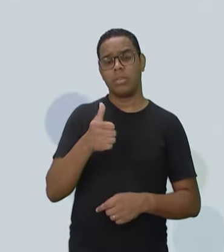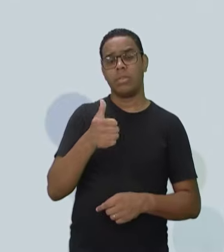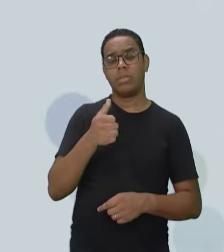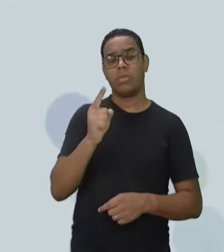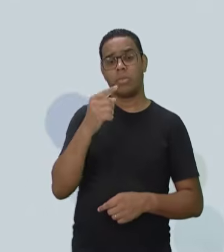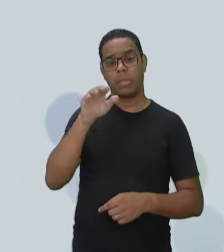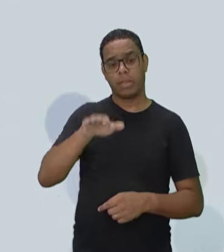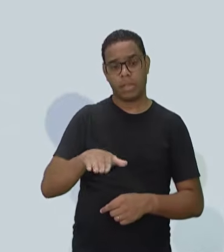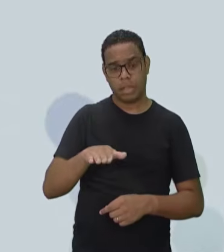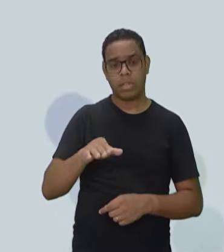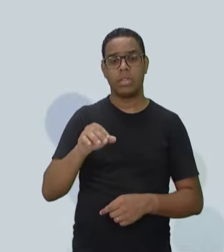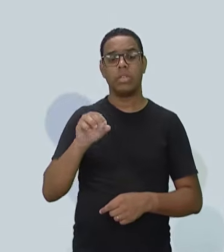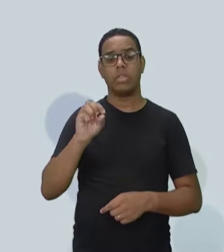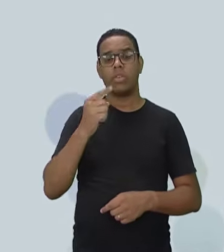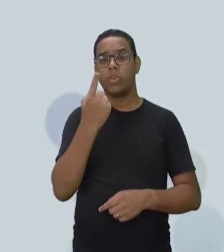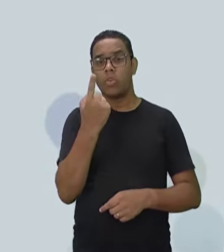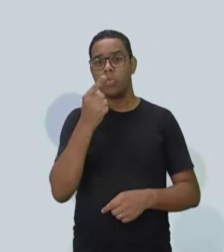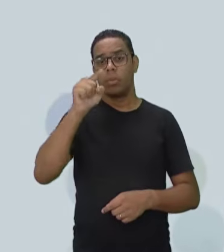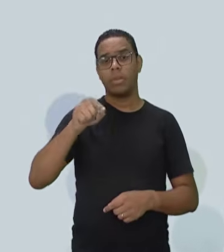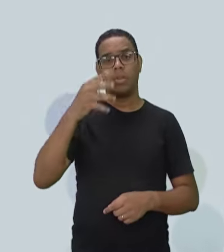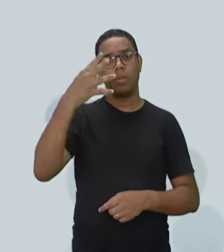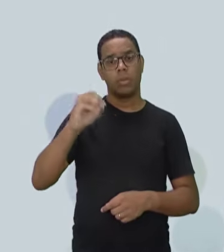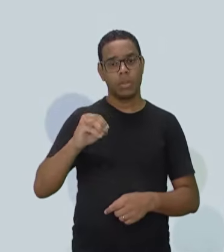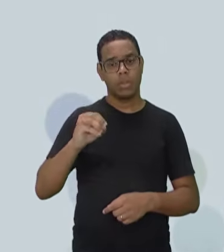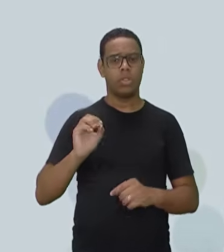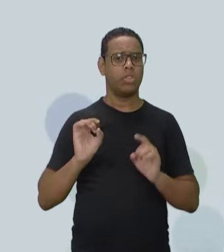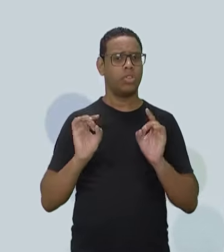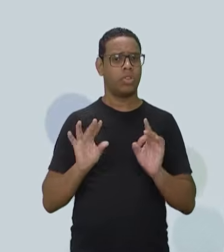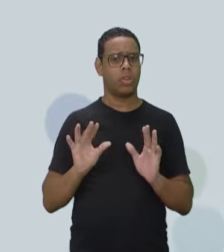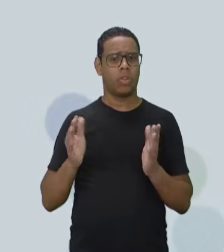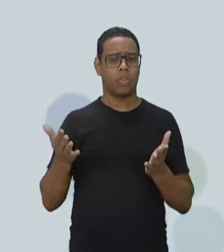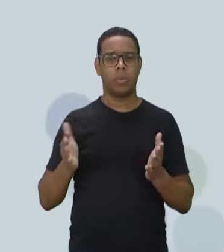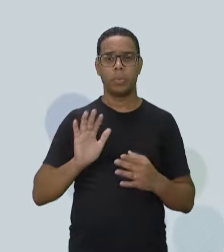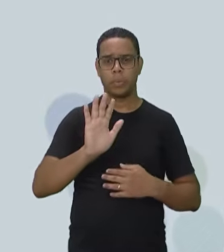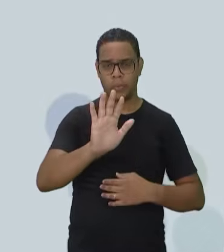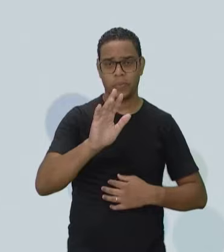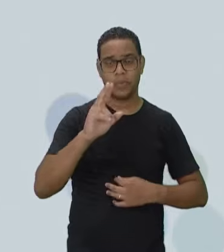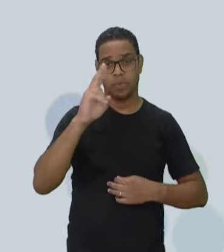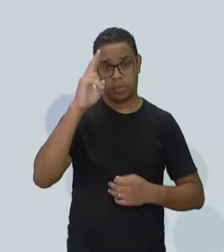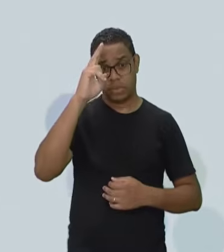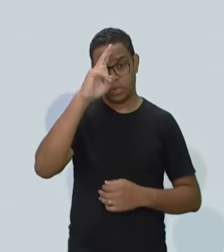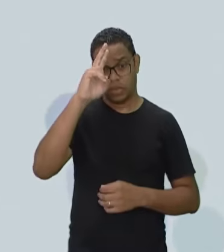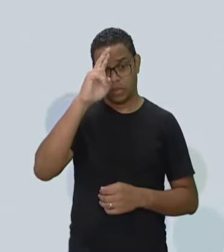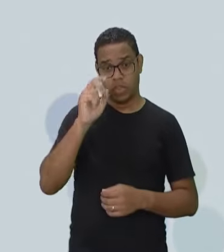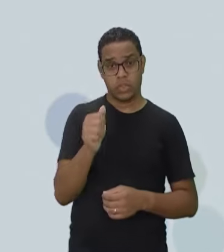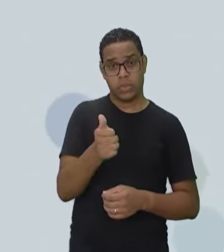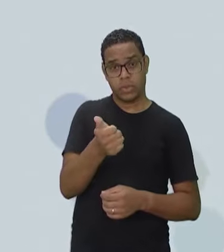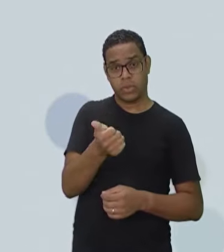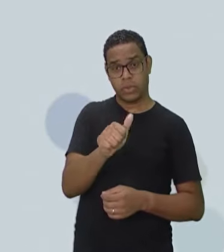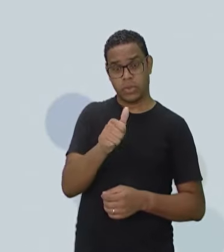13 horas e 13h40. Mas vocês se lembram que